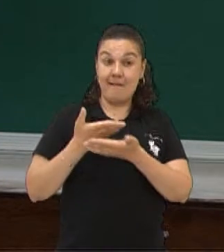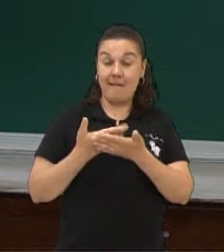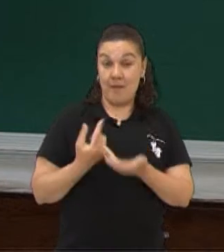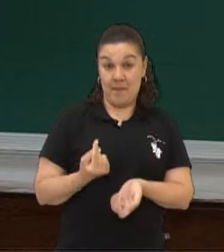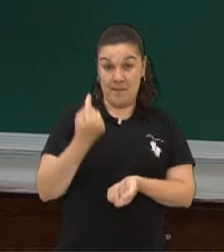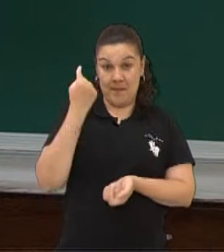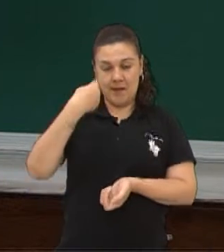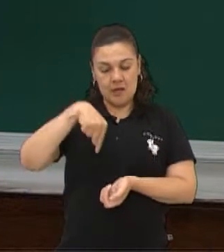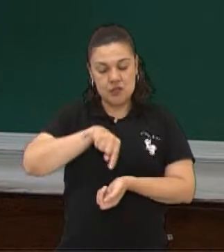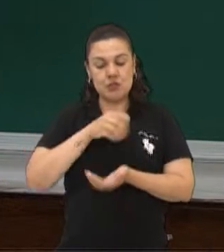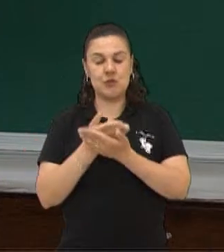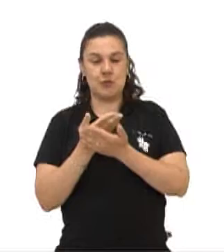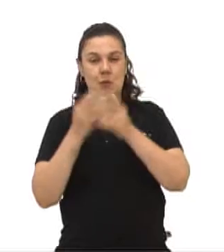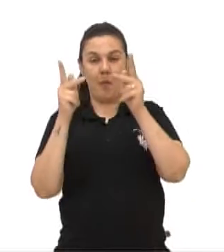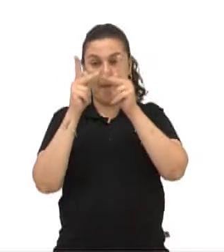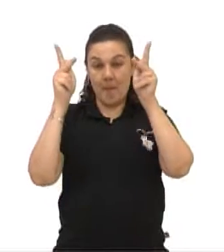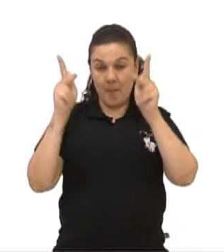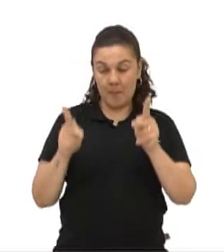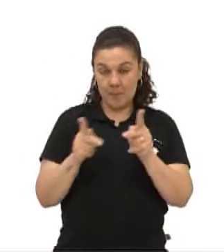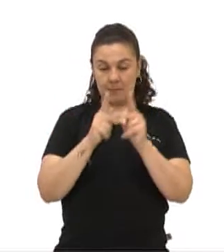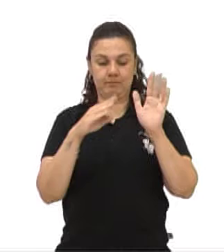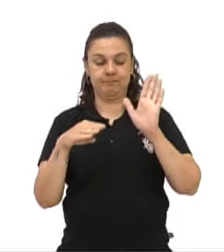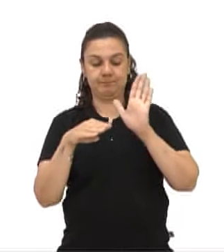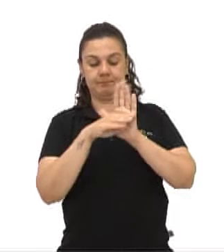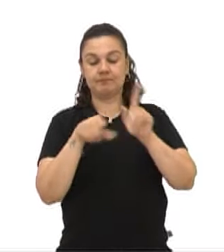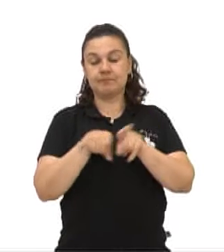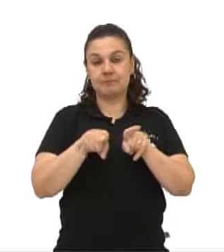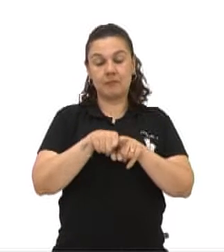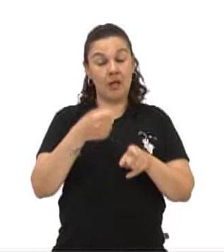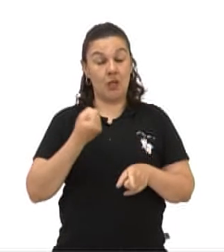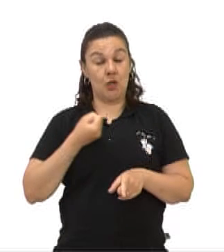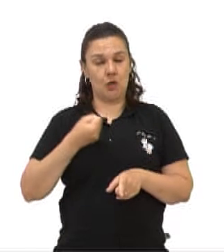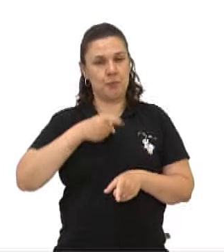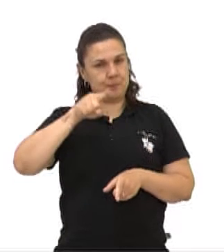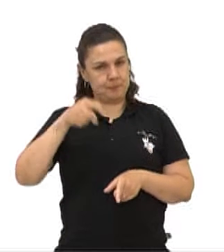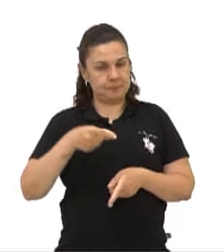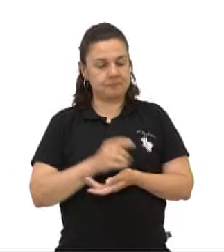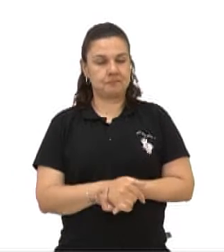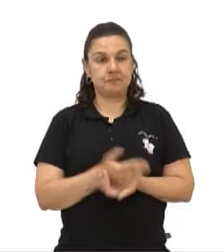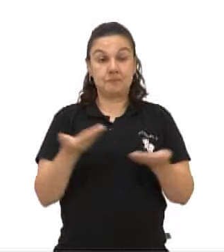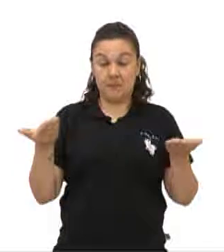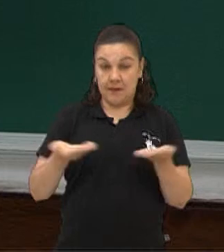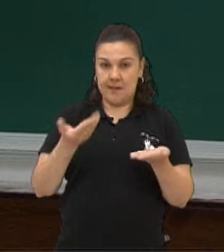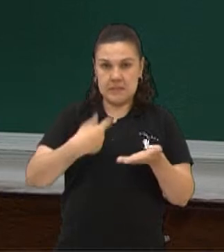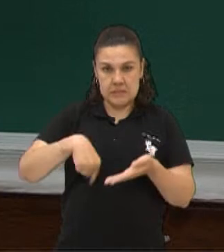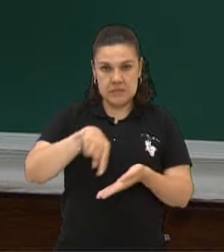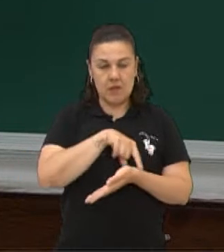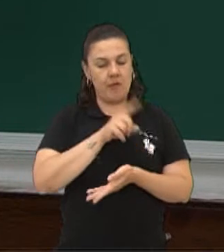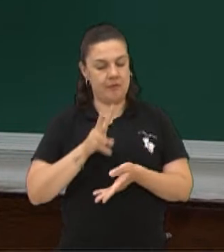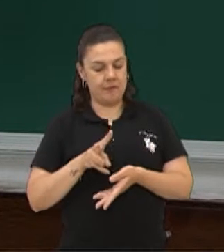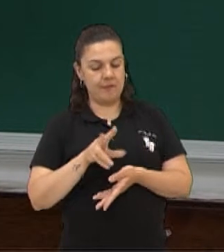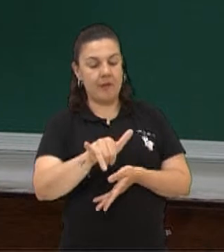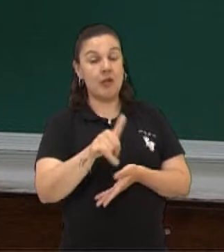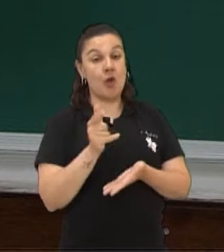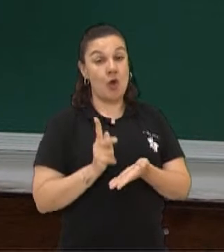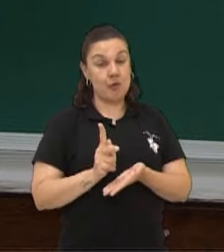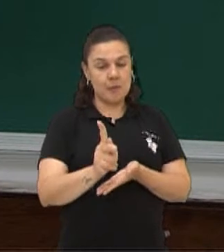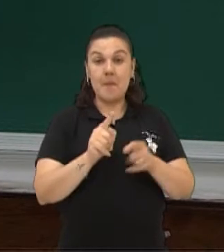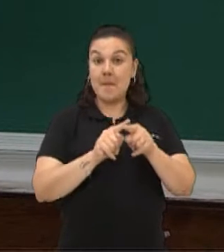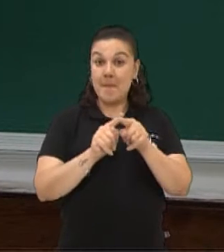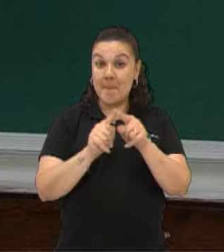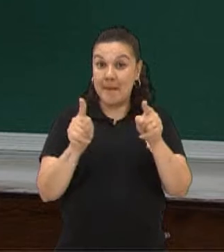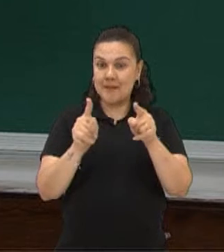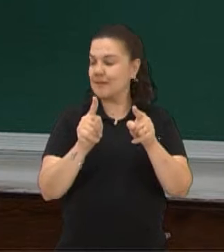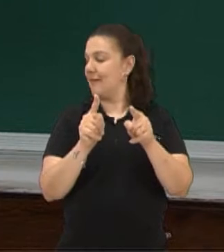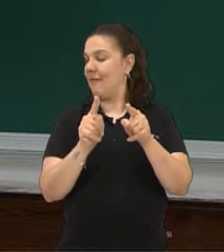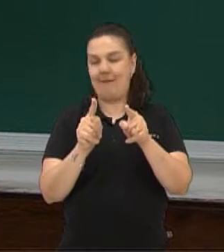nós estudamos o perímetro com frações e números decimais. E nesta aula, nós vamos continuar com frações e números decimais, porém